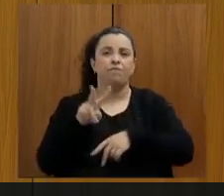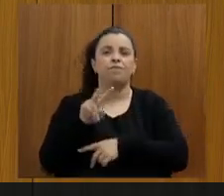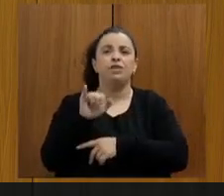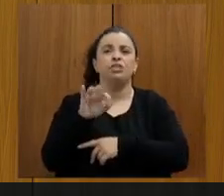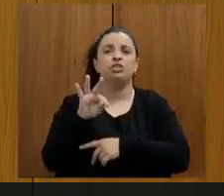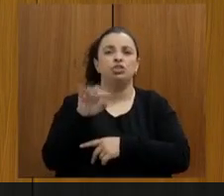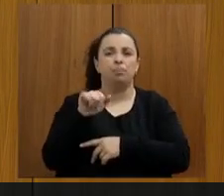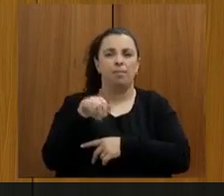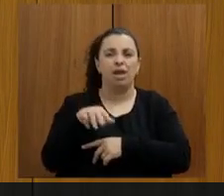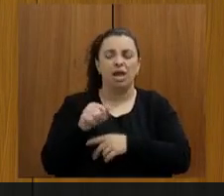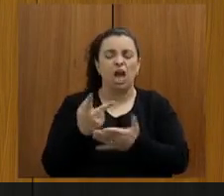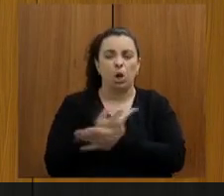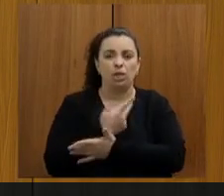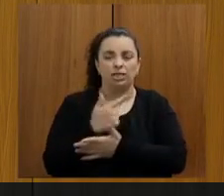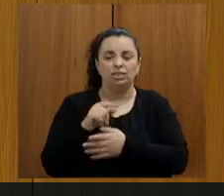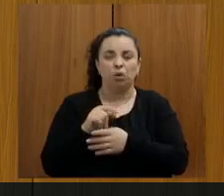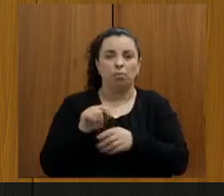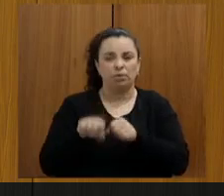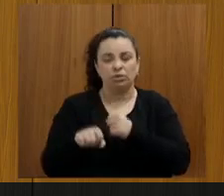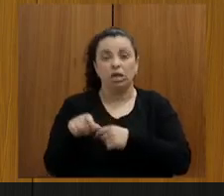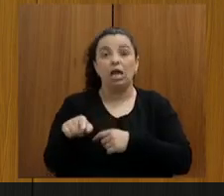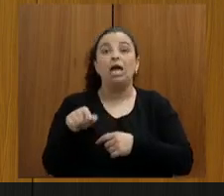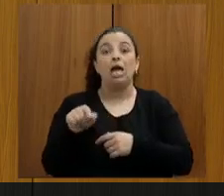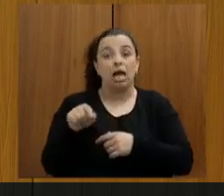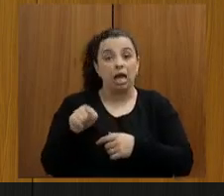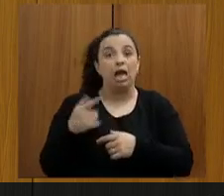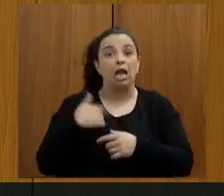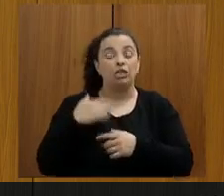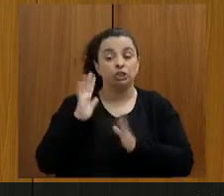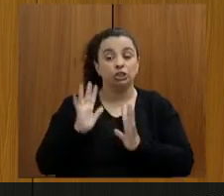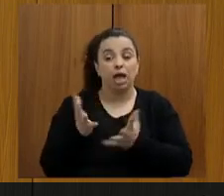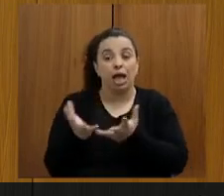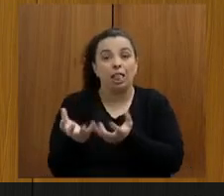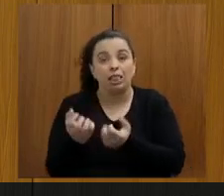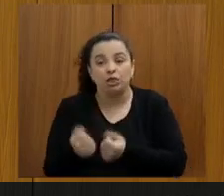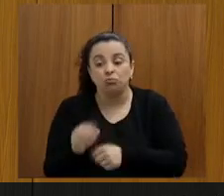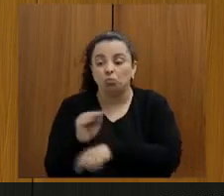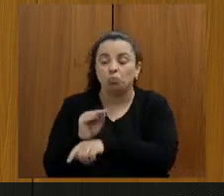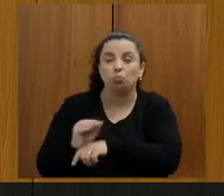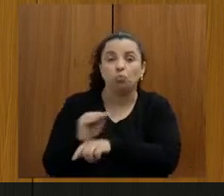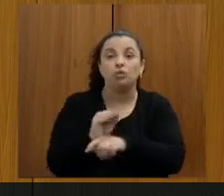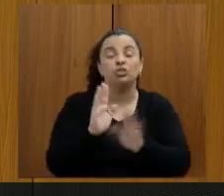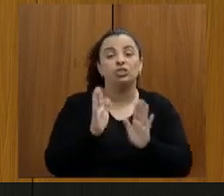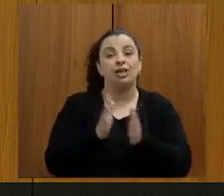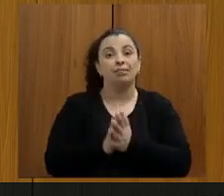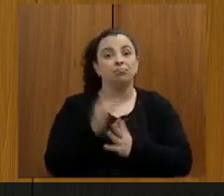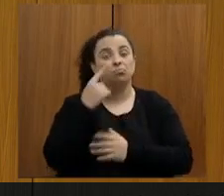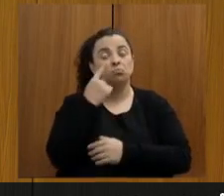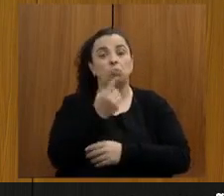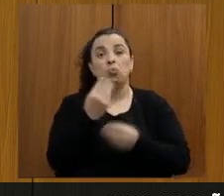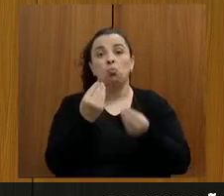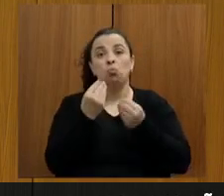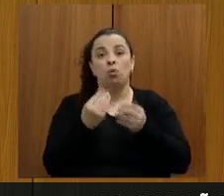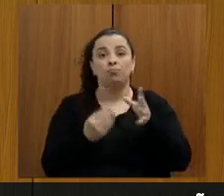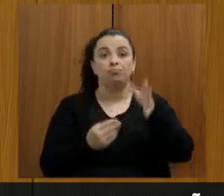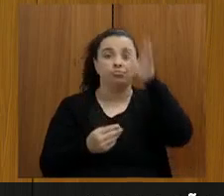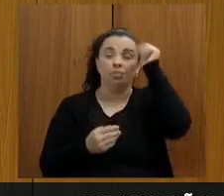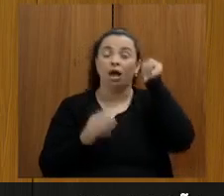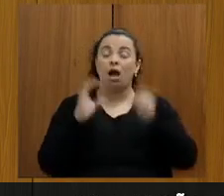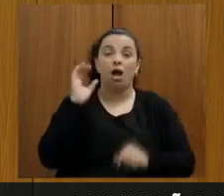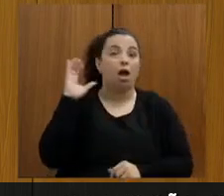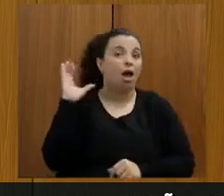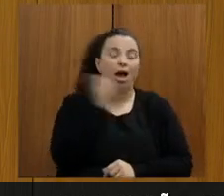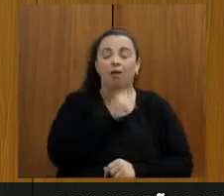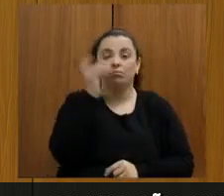gente é uma rapidez essa é uma situação assim é realmente diferenciada